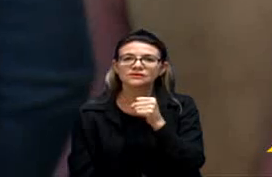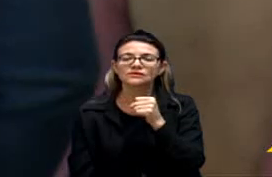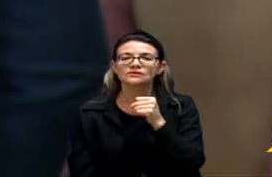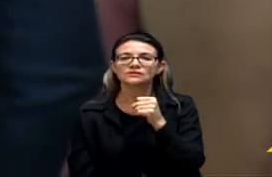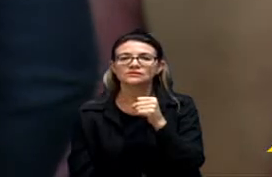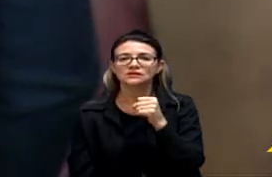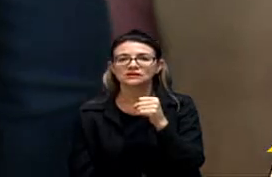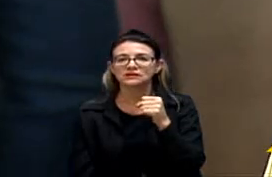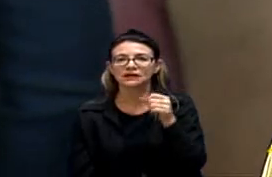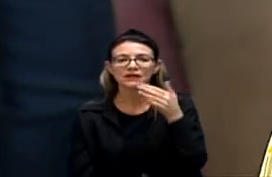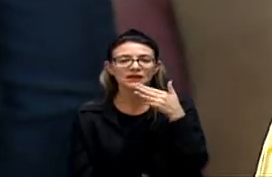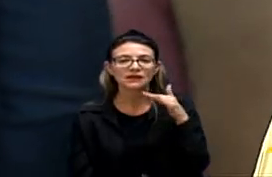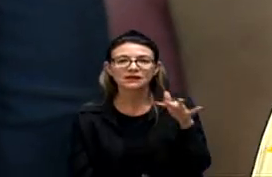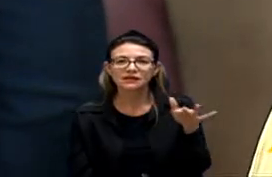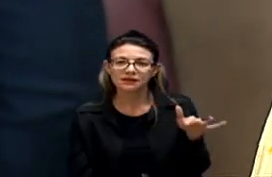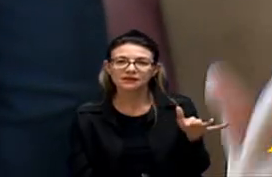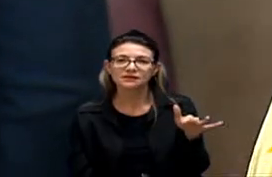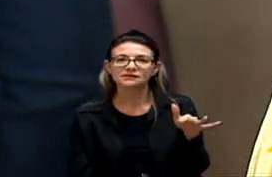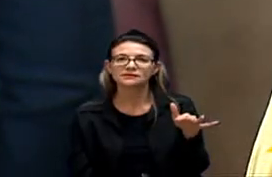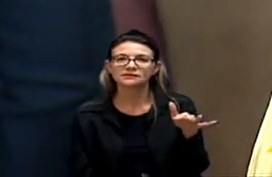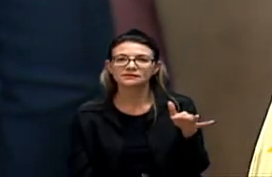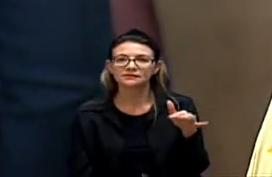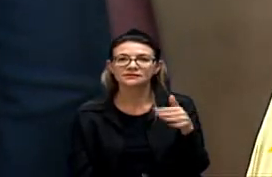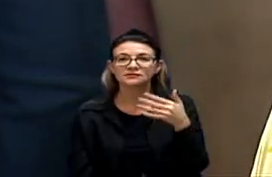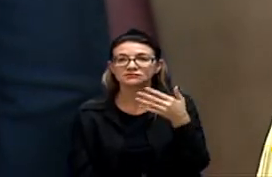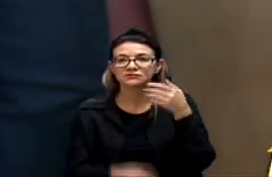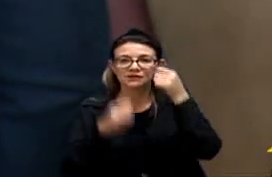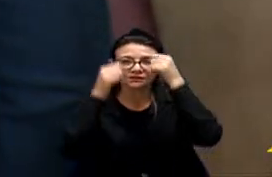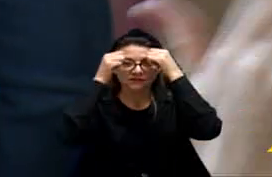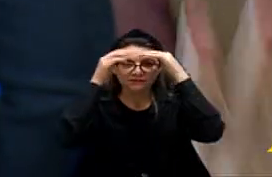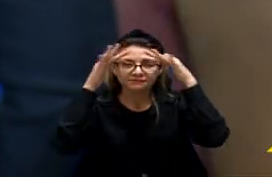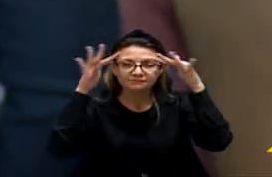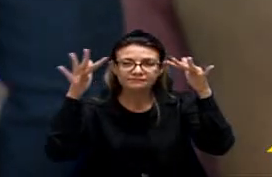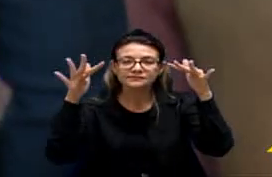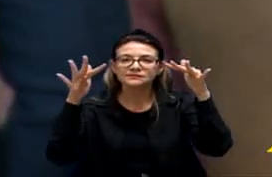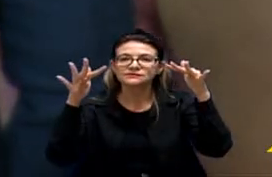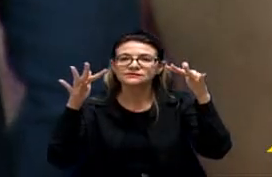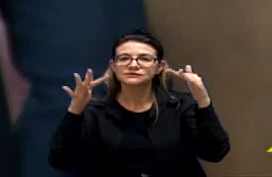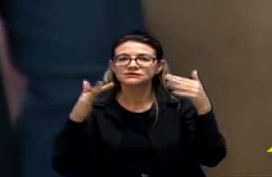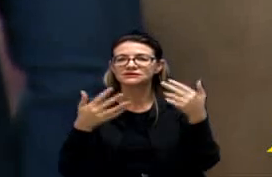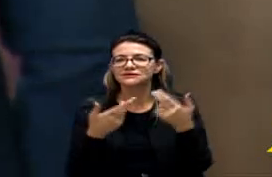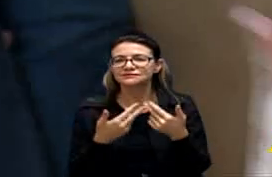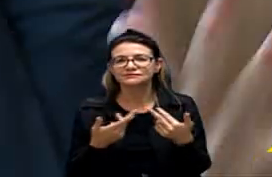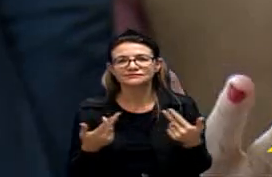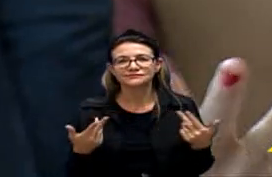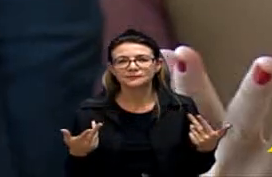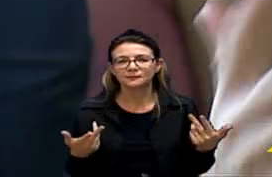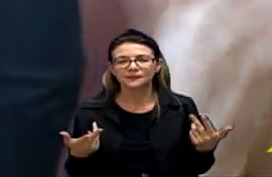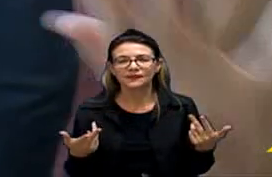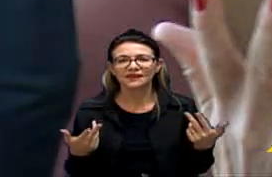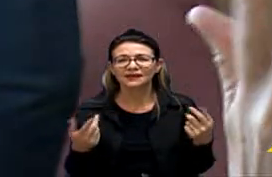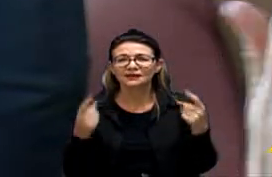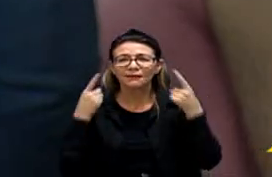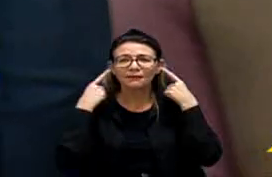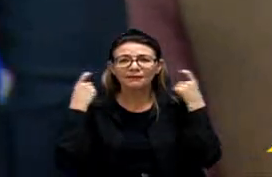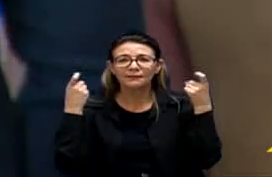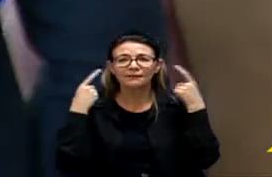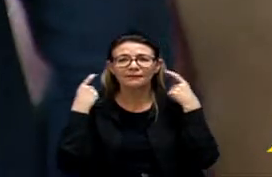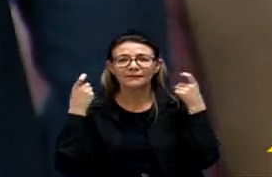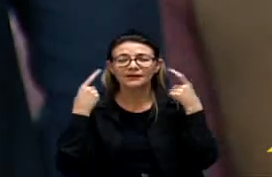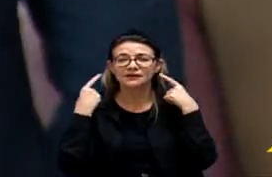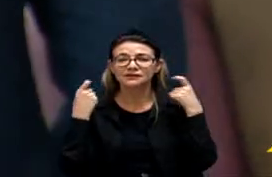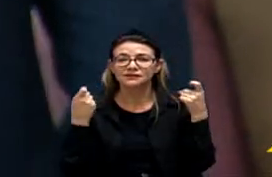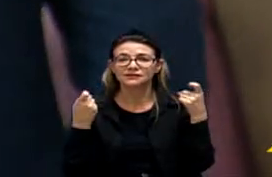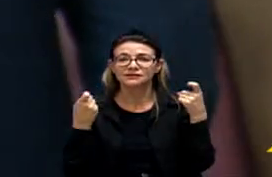crianças crianças de espectro autista porque a gente tem uma infinidade de de barulhos né ao redor E